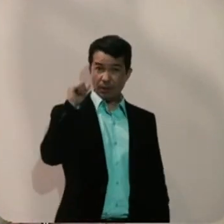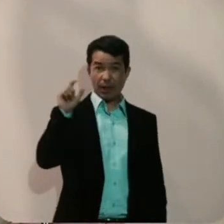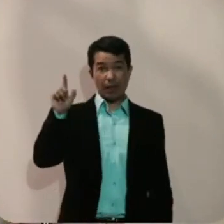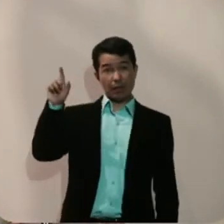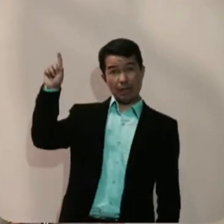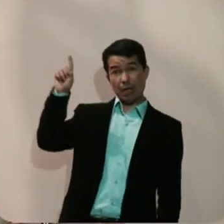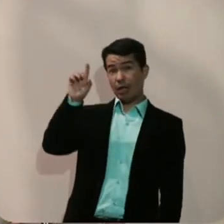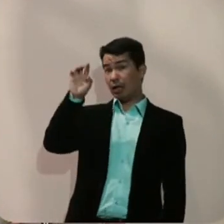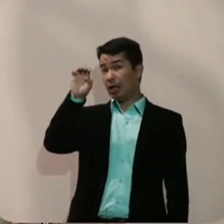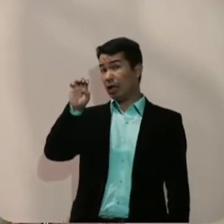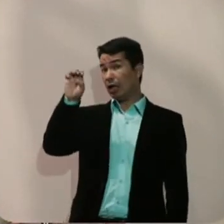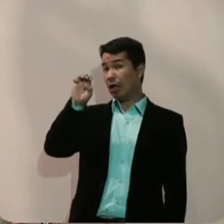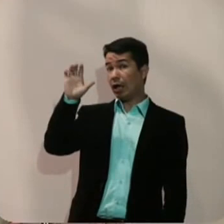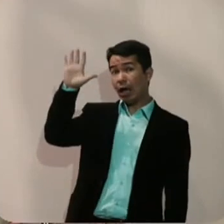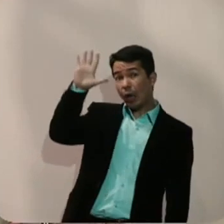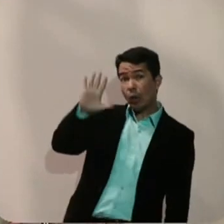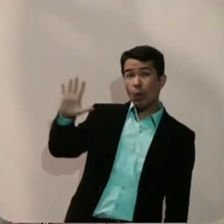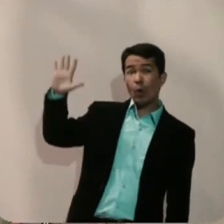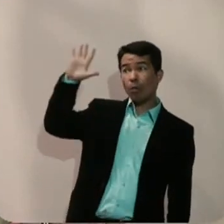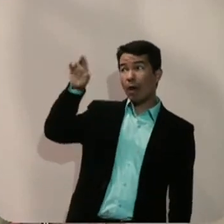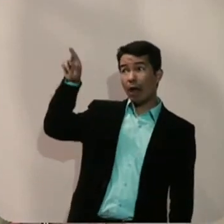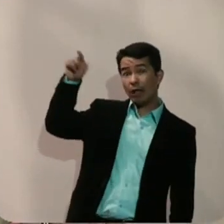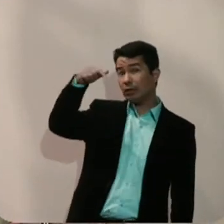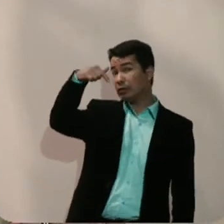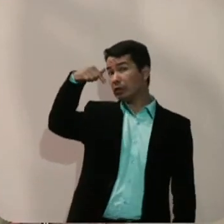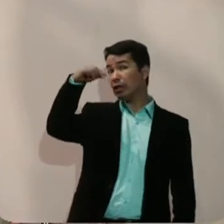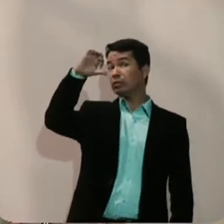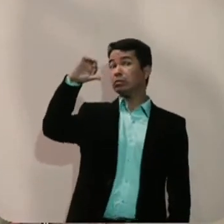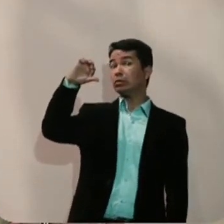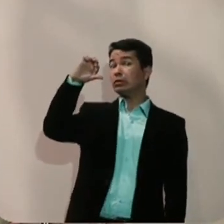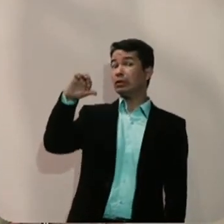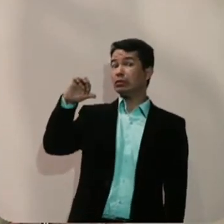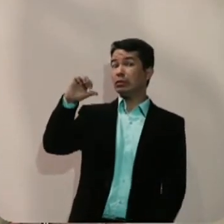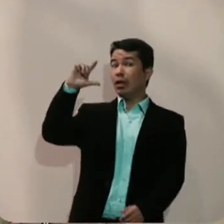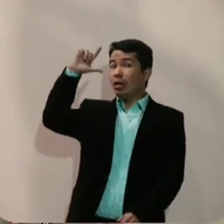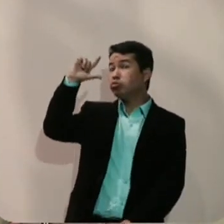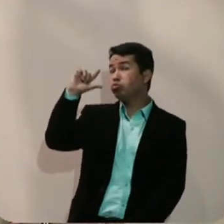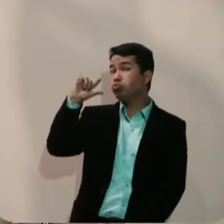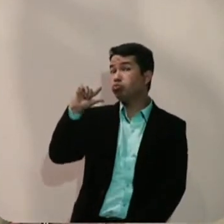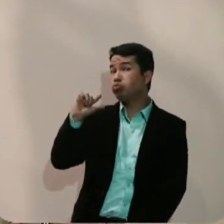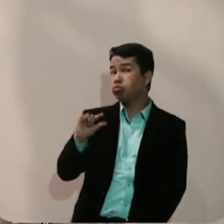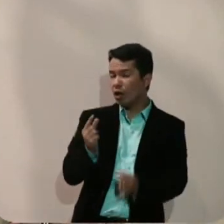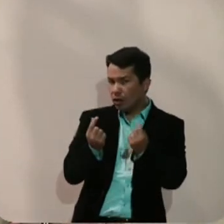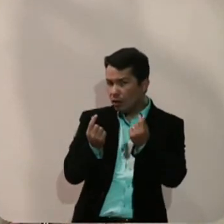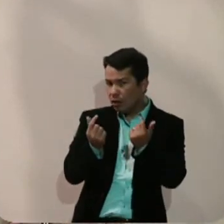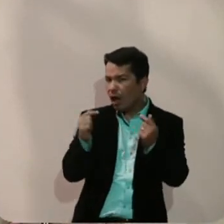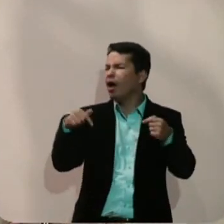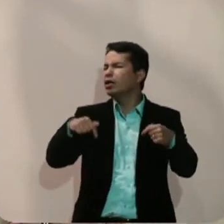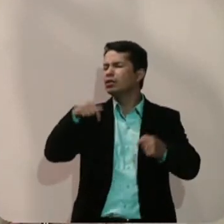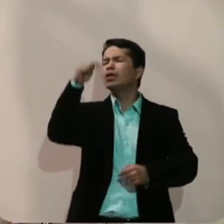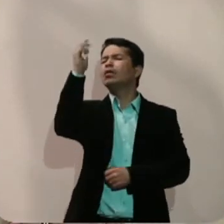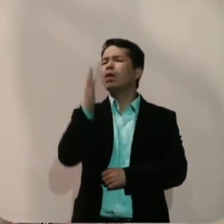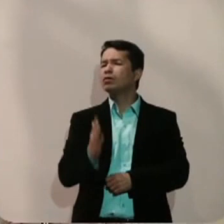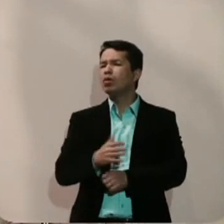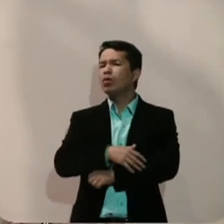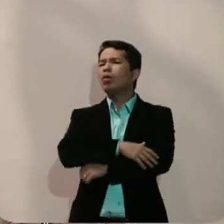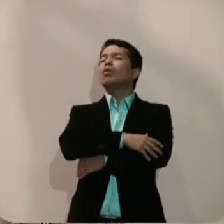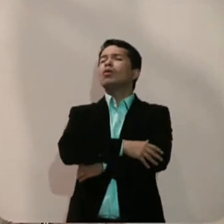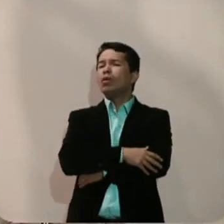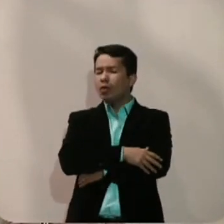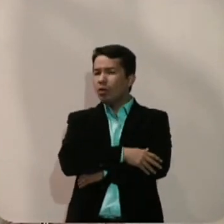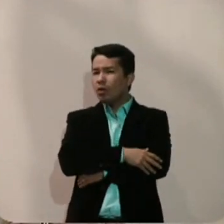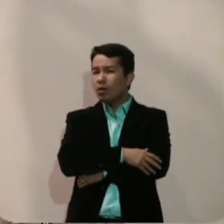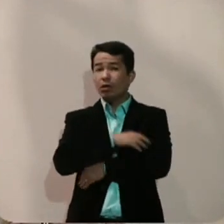de 7%, então eu não sei quanto vai ser no Brasil. Mas não estou preocupado com isso, porque eu sei